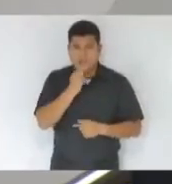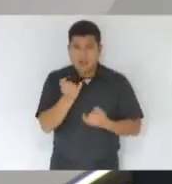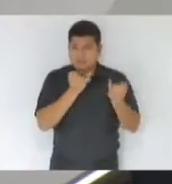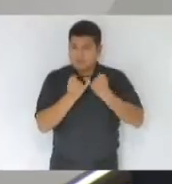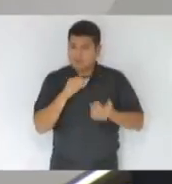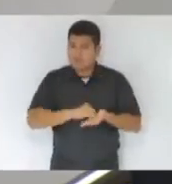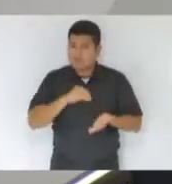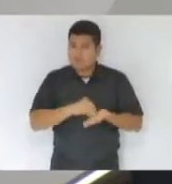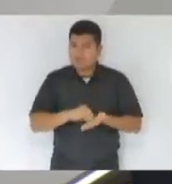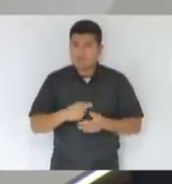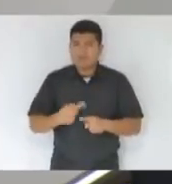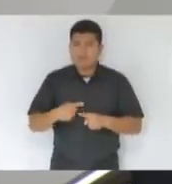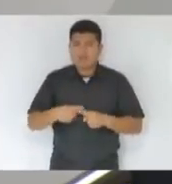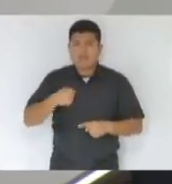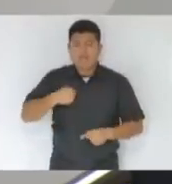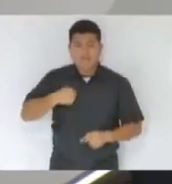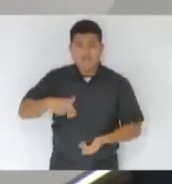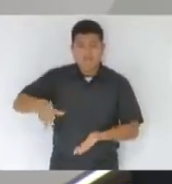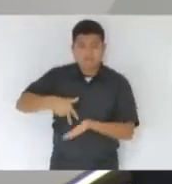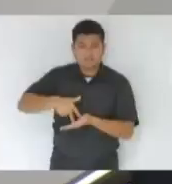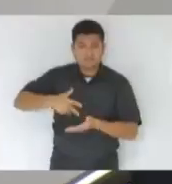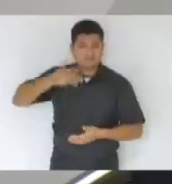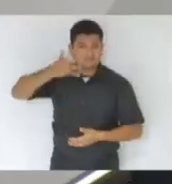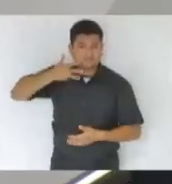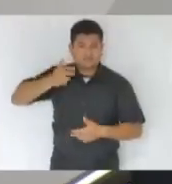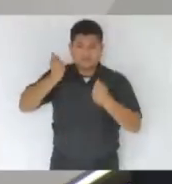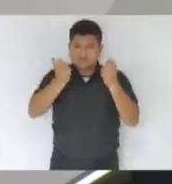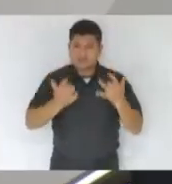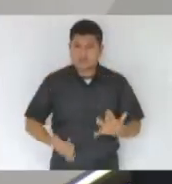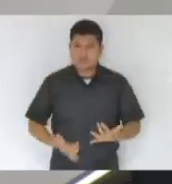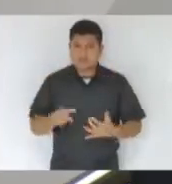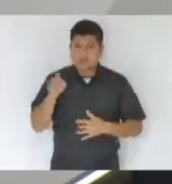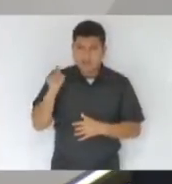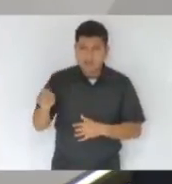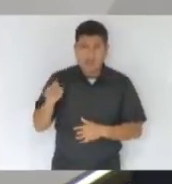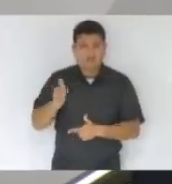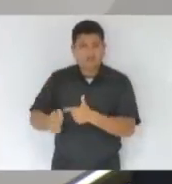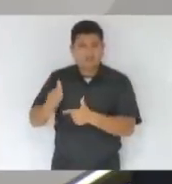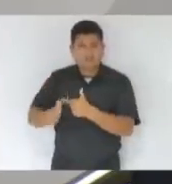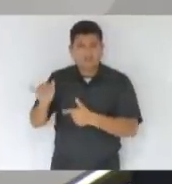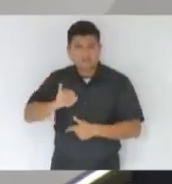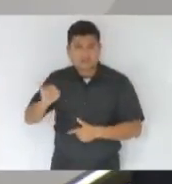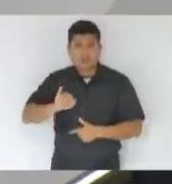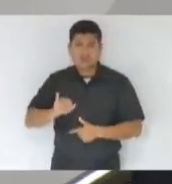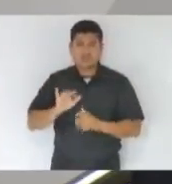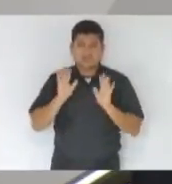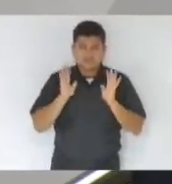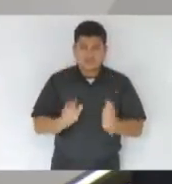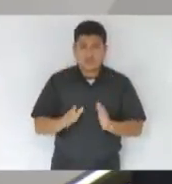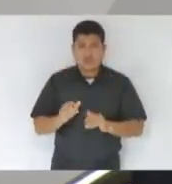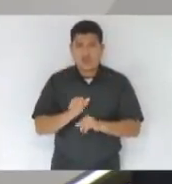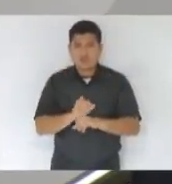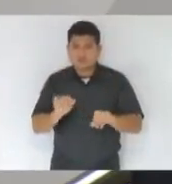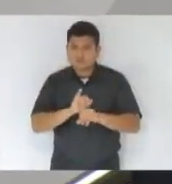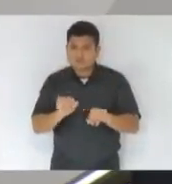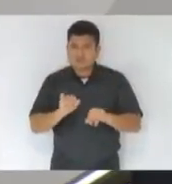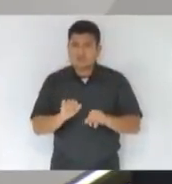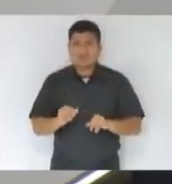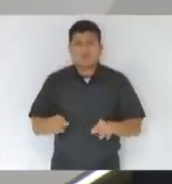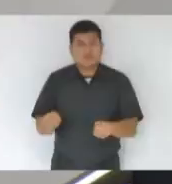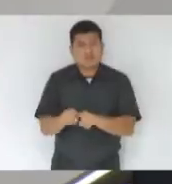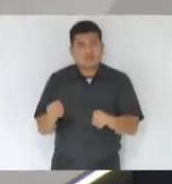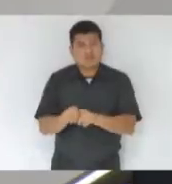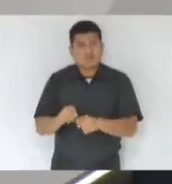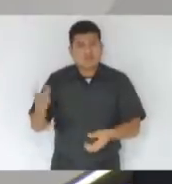está tratando, sim, senhor, das situações de Itajaí. Já veio à tribuna, já formalizou pedido, já foi às